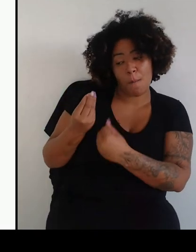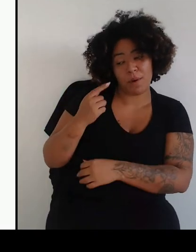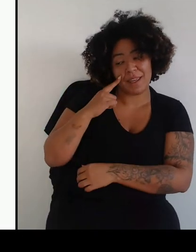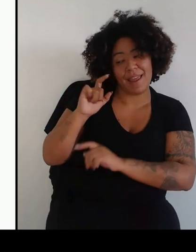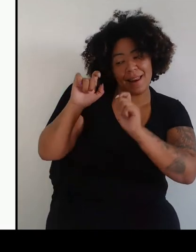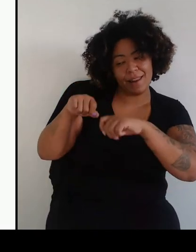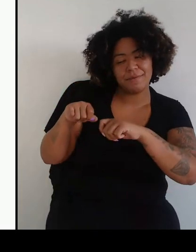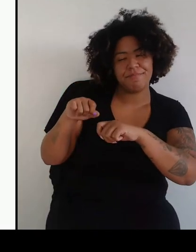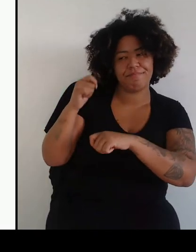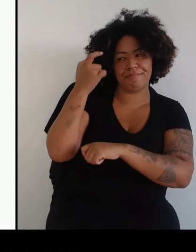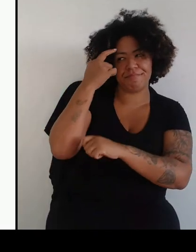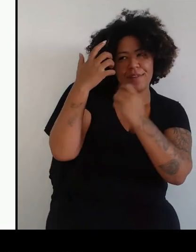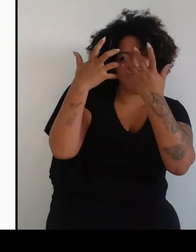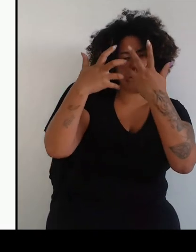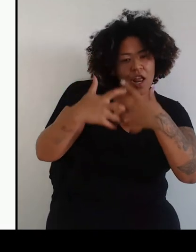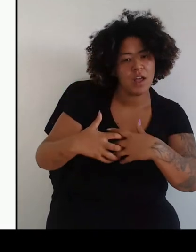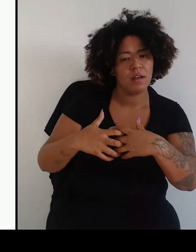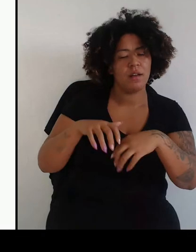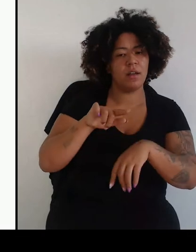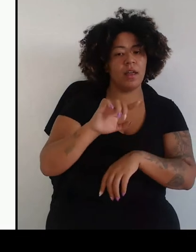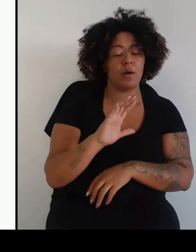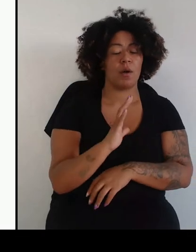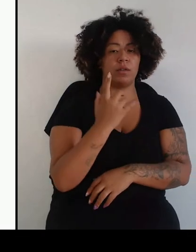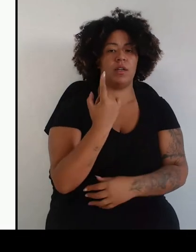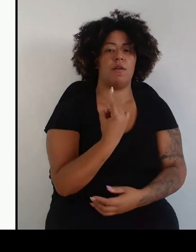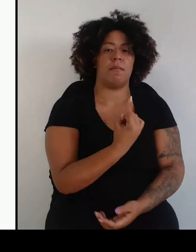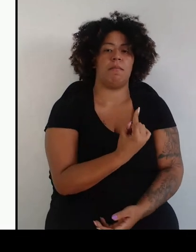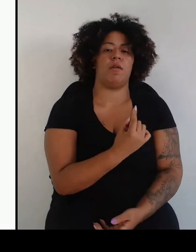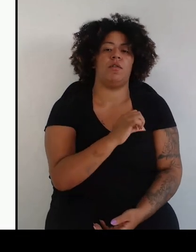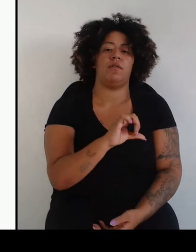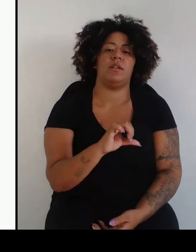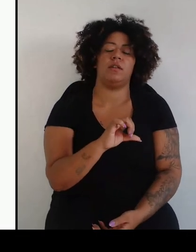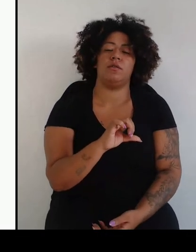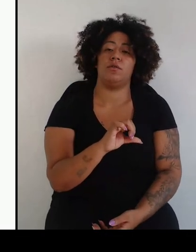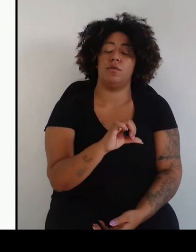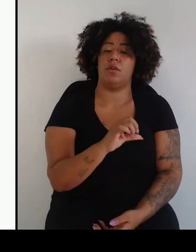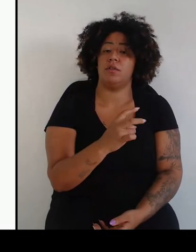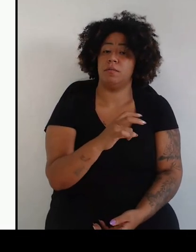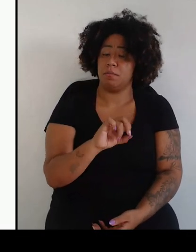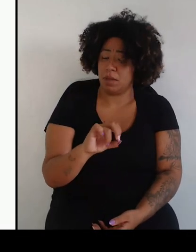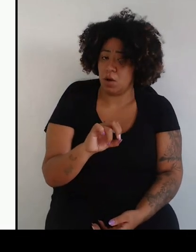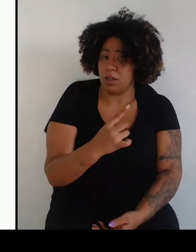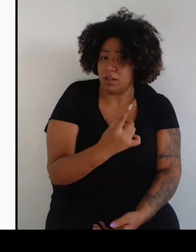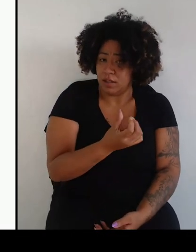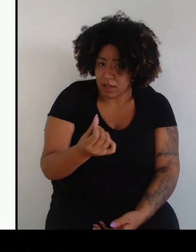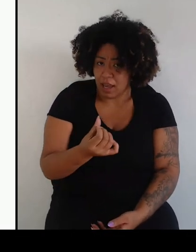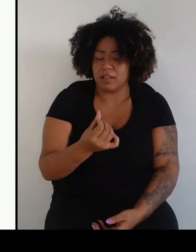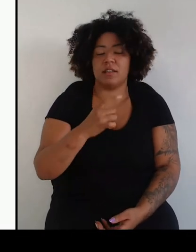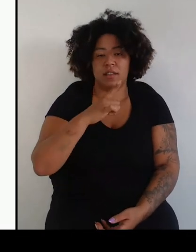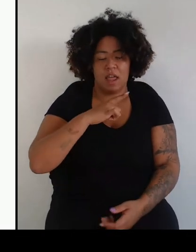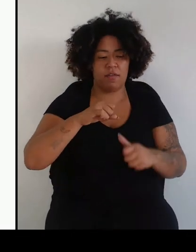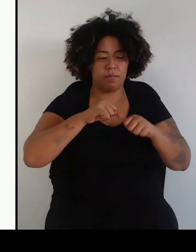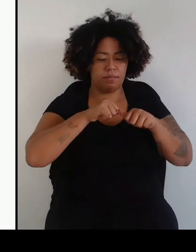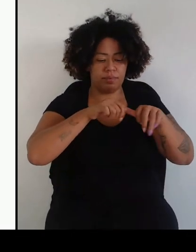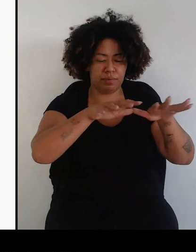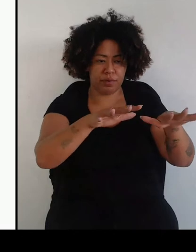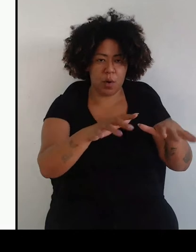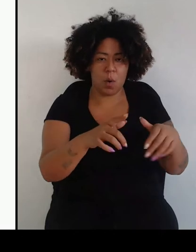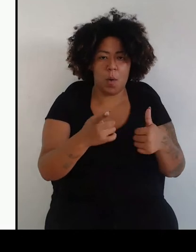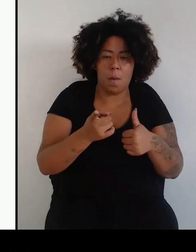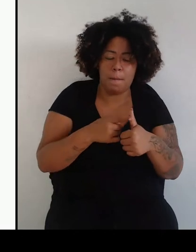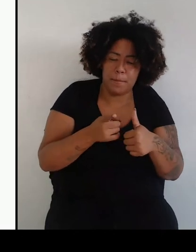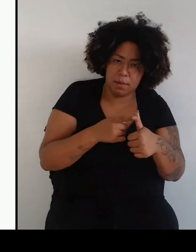2016 viu a publicação do segundo catálogo o primeiro em